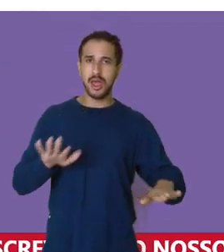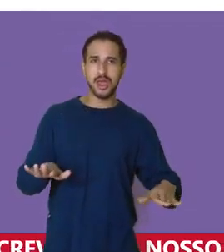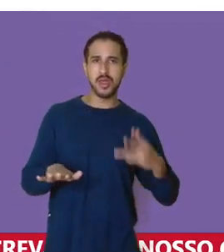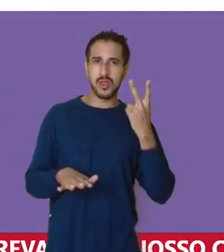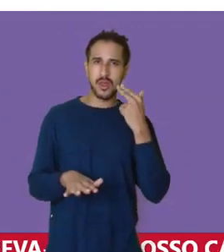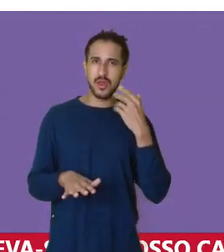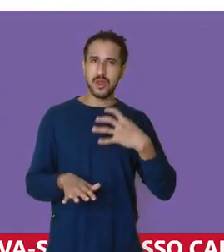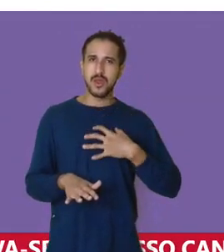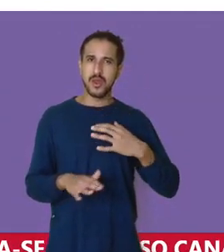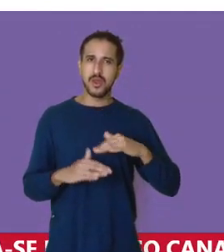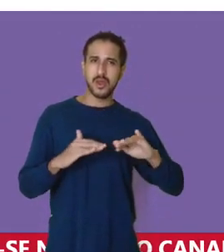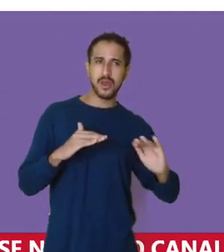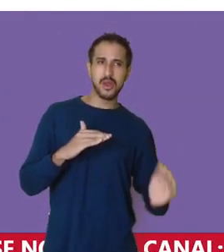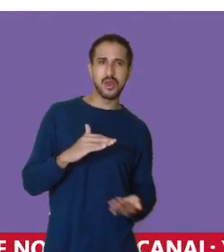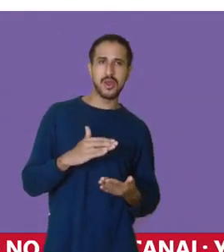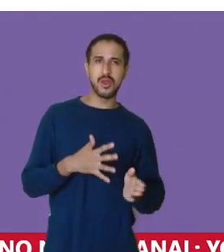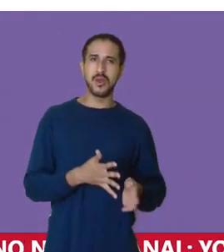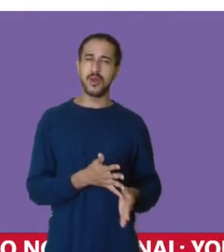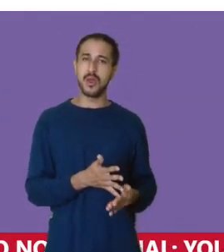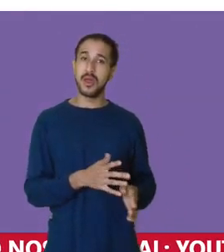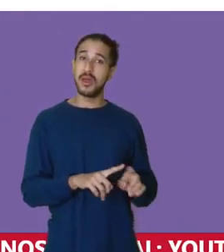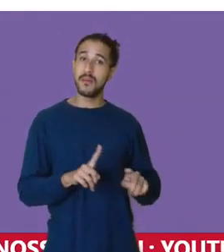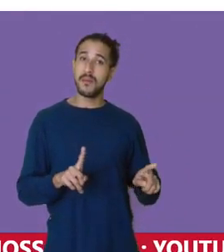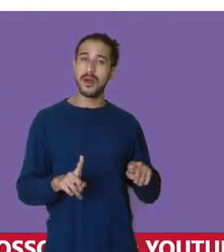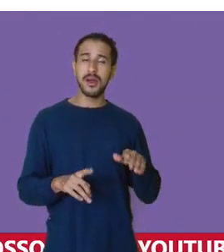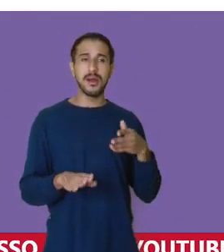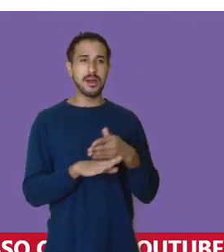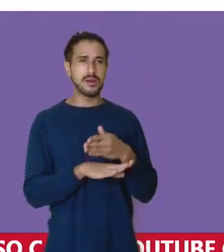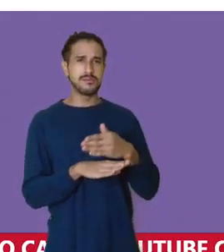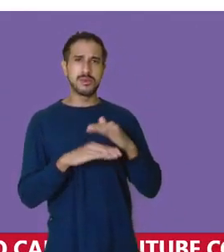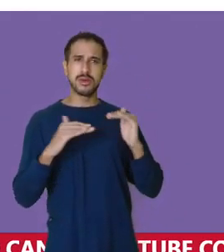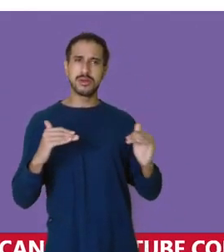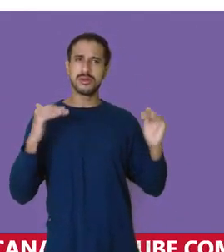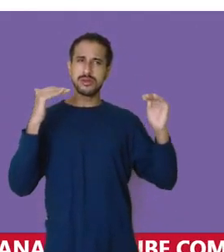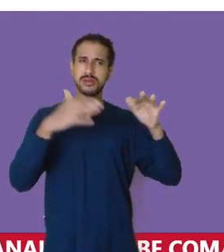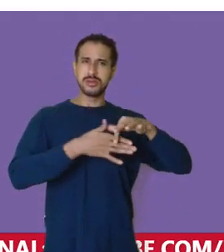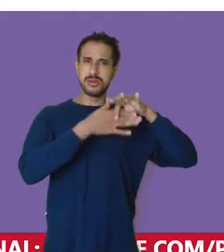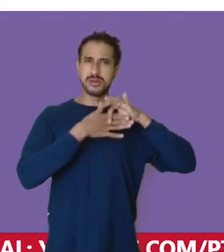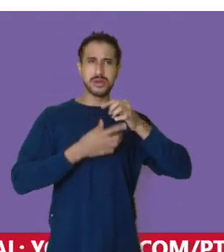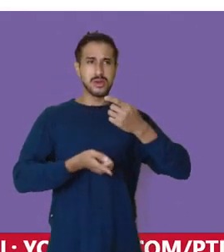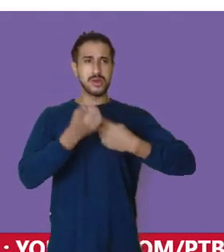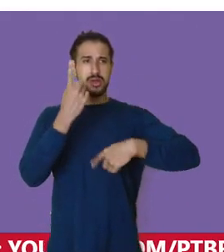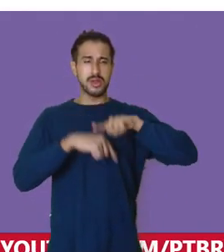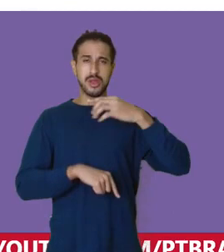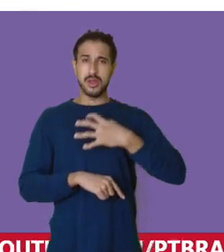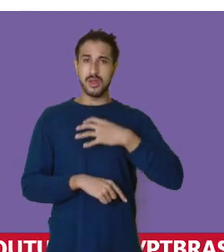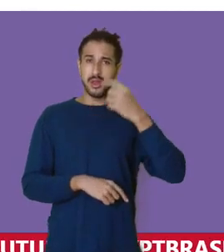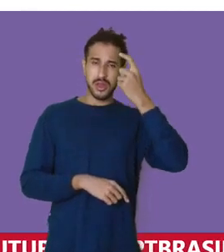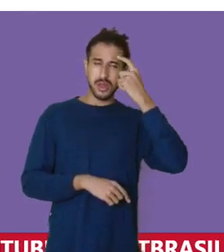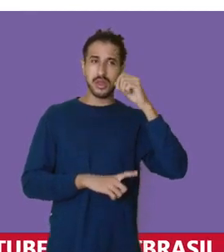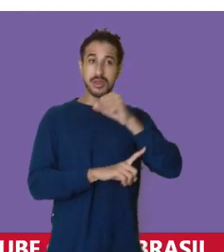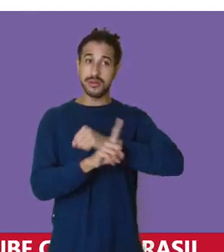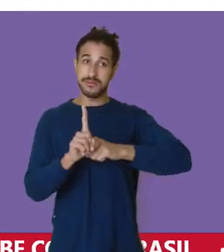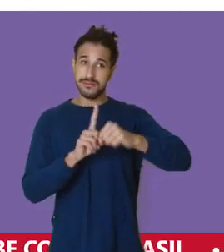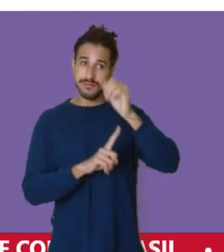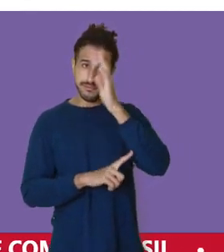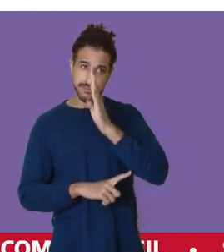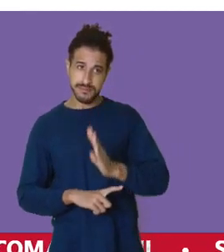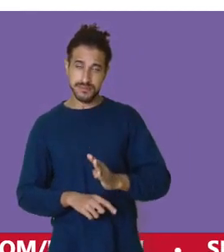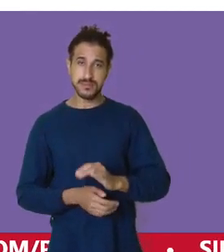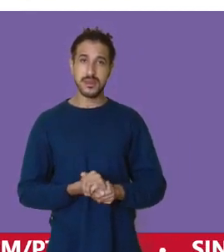geral, de forma subalterna ou apagada, mas ocupando lideranças para transformar a própria forma de pensar a sociedade